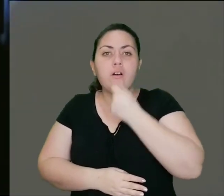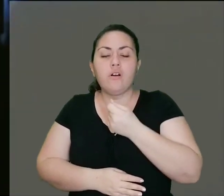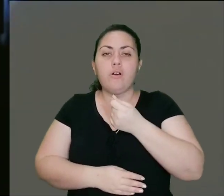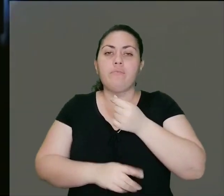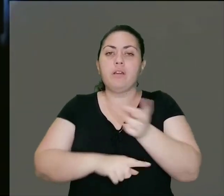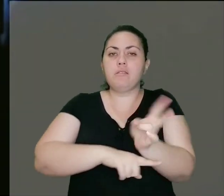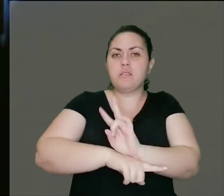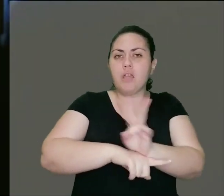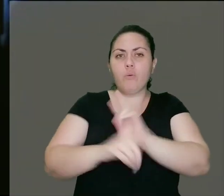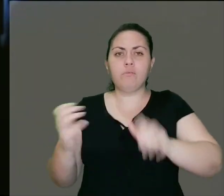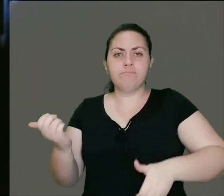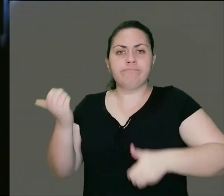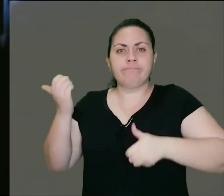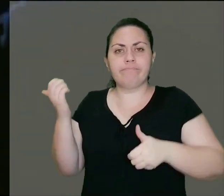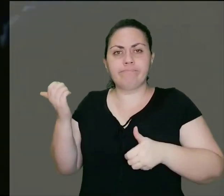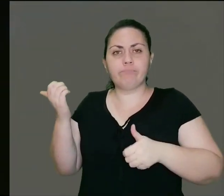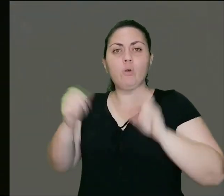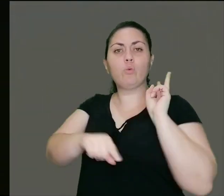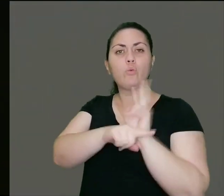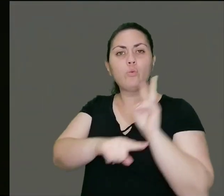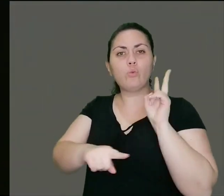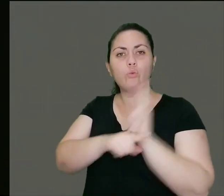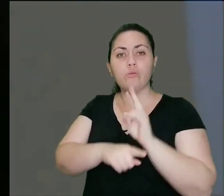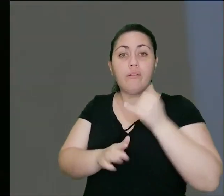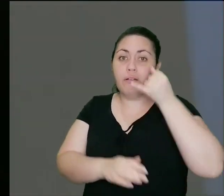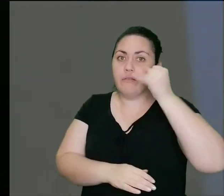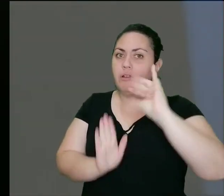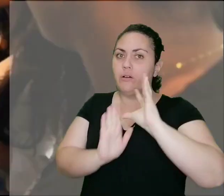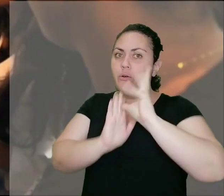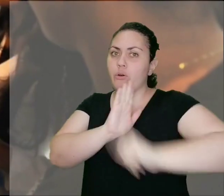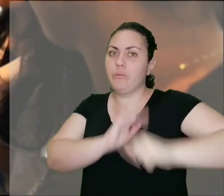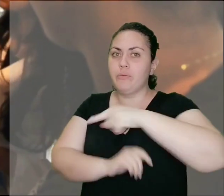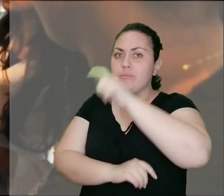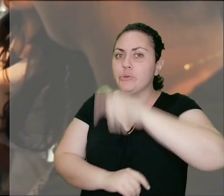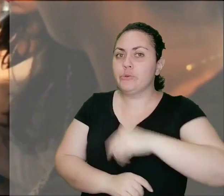armados para zelar por seus mortos e evitar o furto.